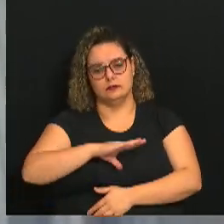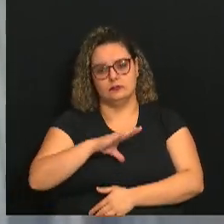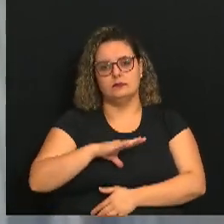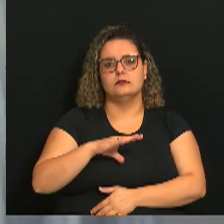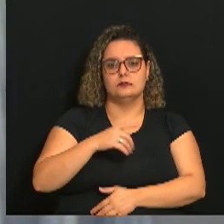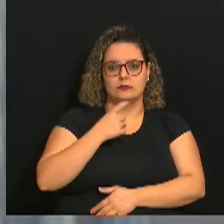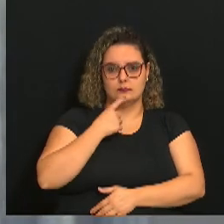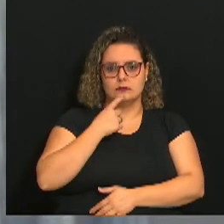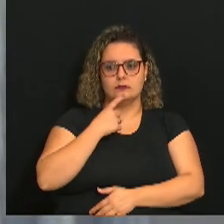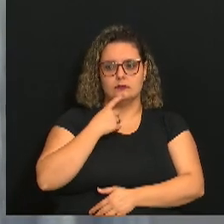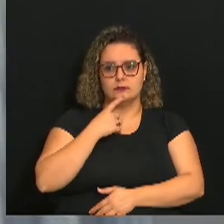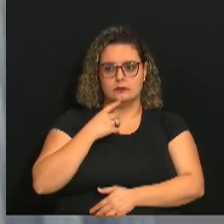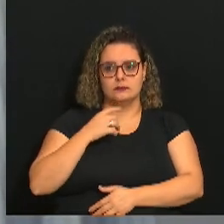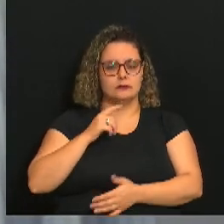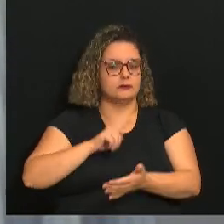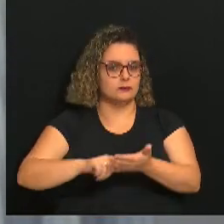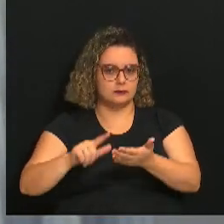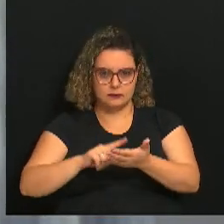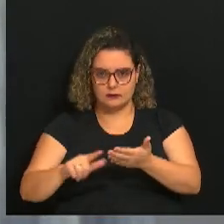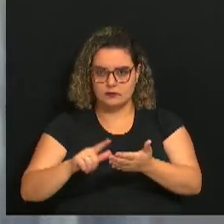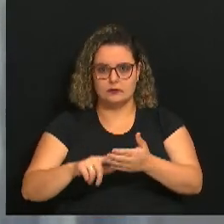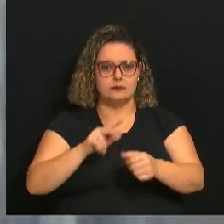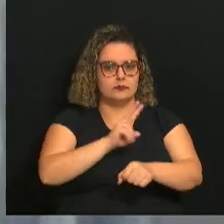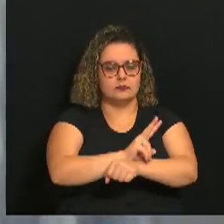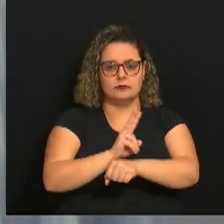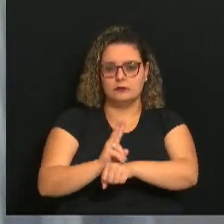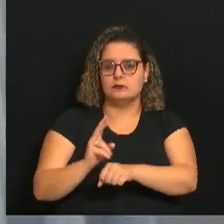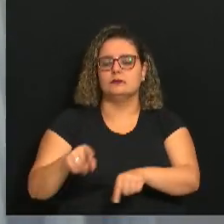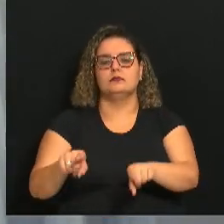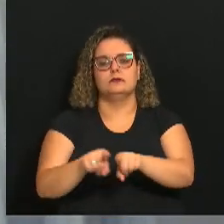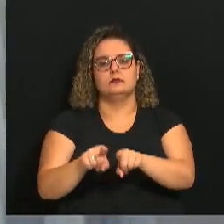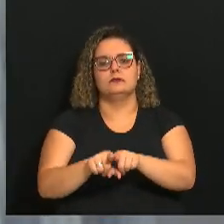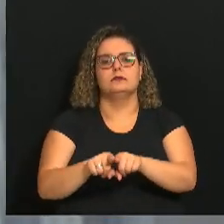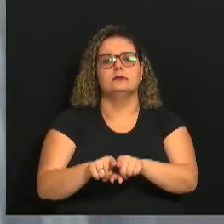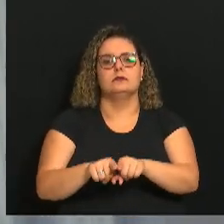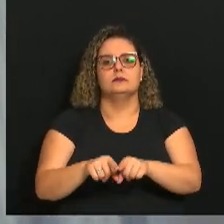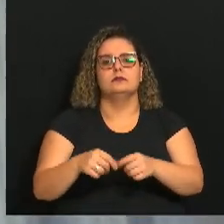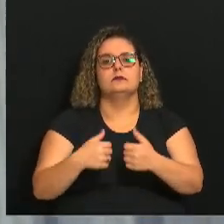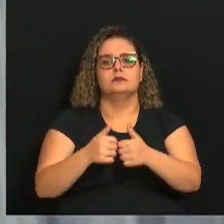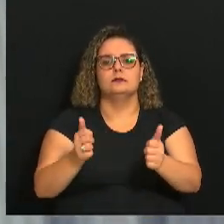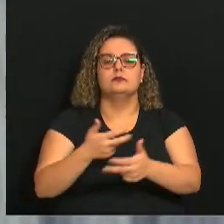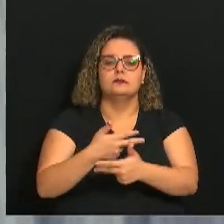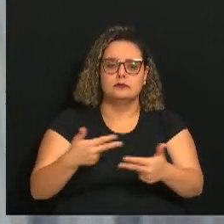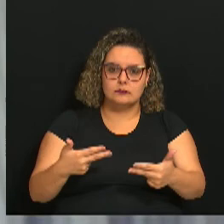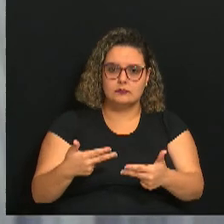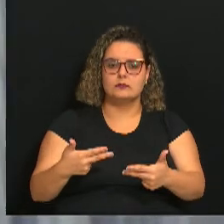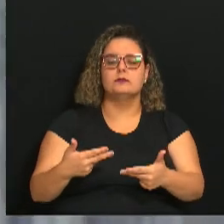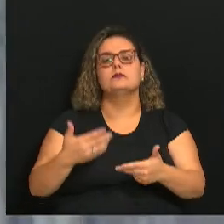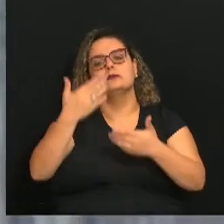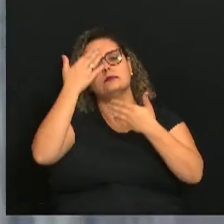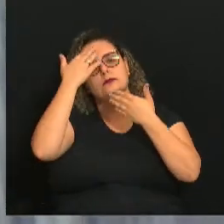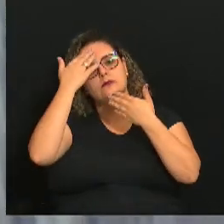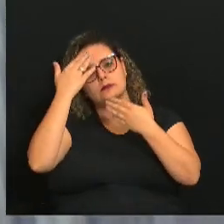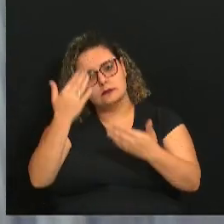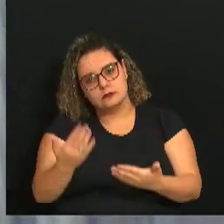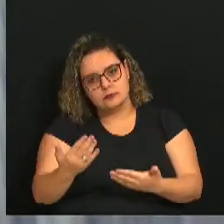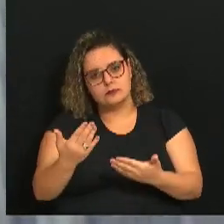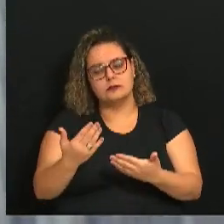como limpeza, zeladoria, as cuidadoras e também o serviço de transporte. Gente, então, muito obrigado,